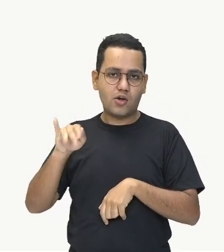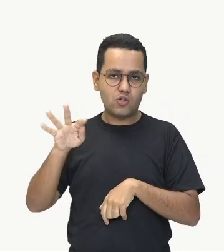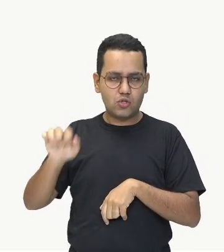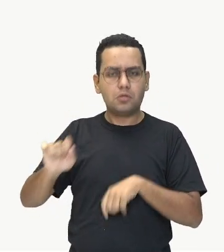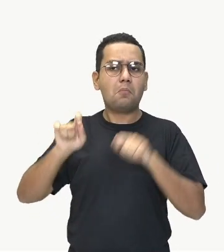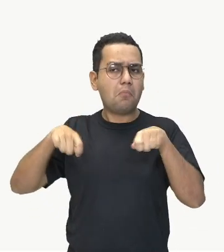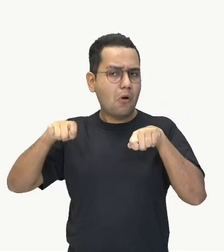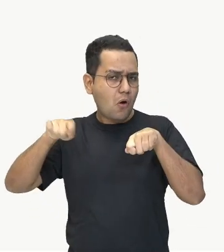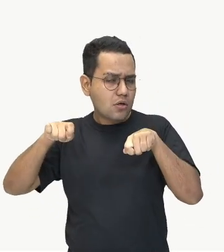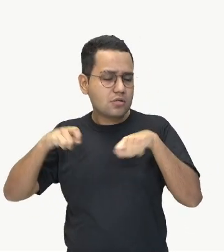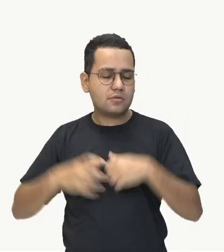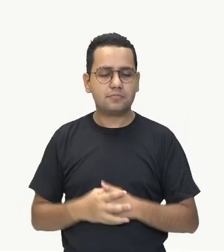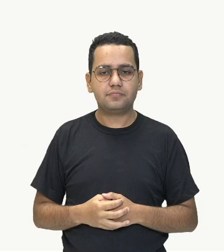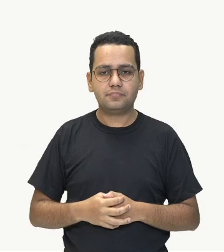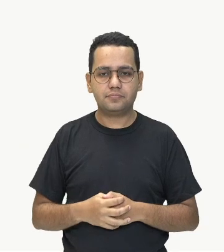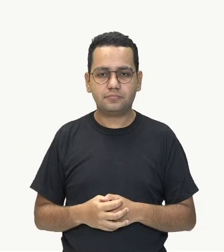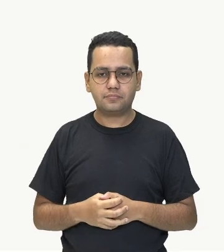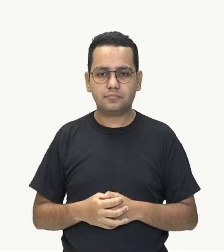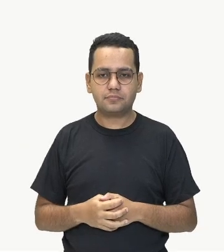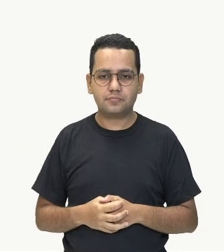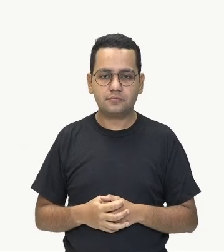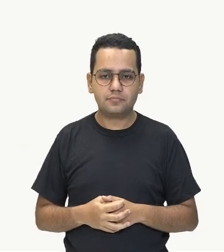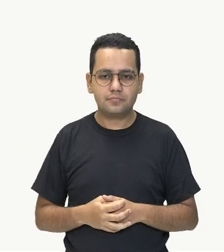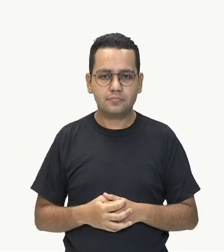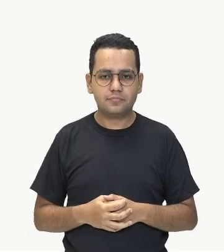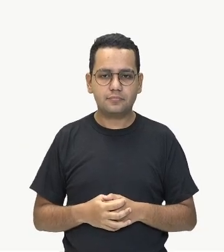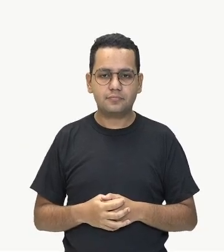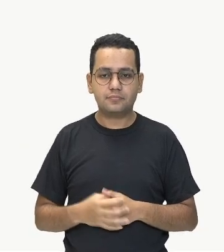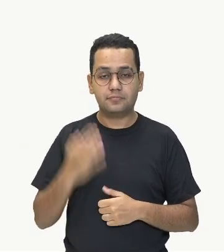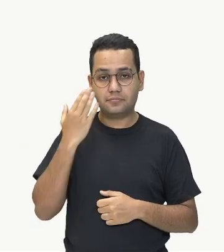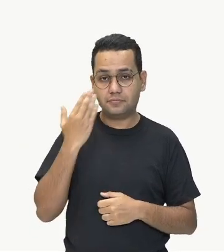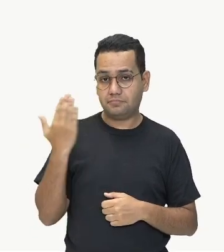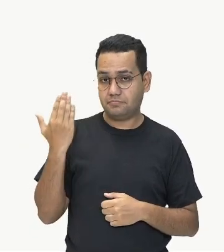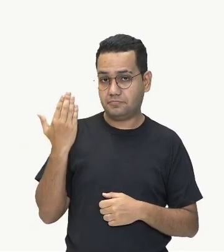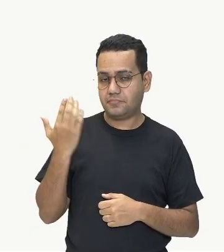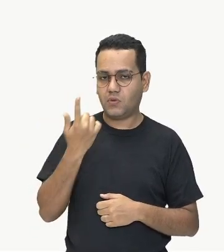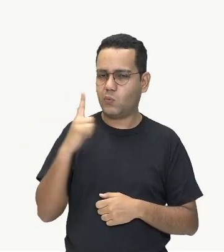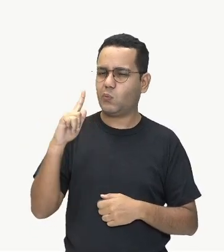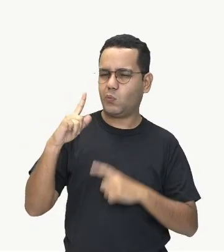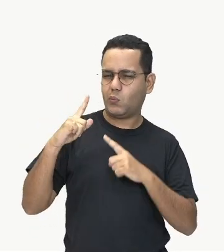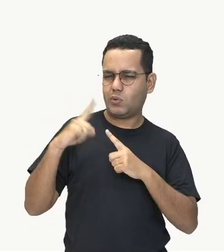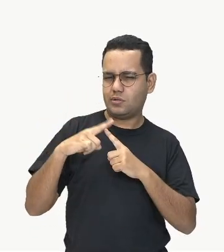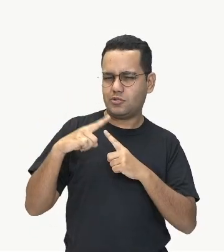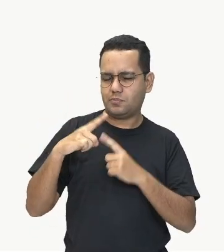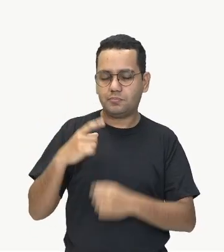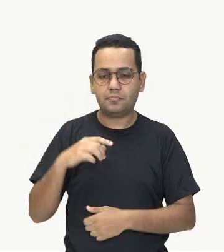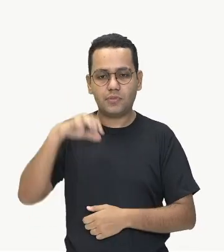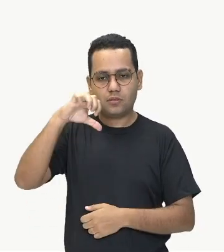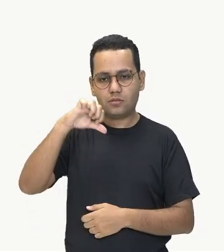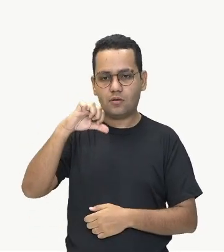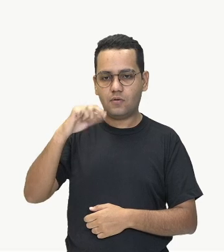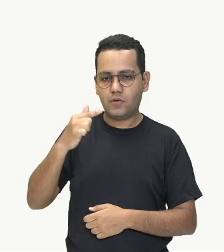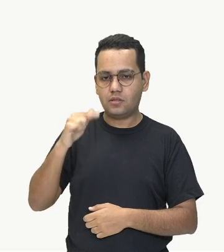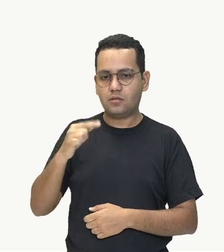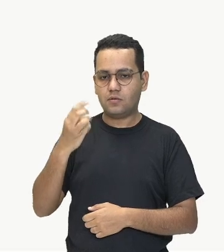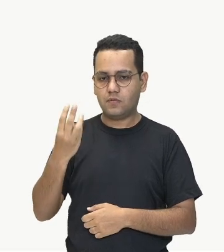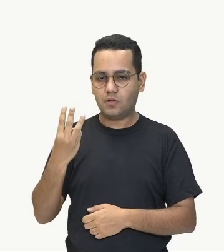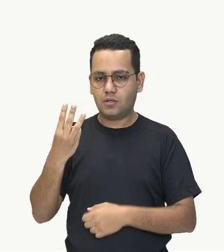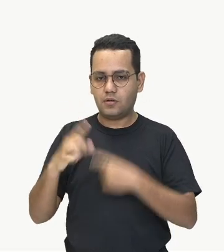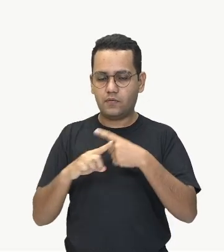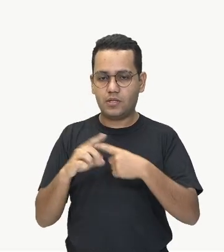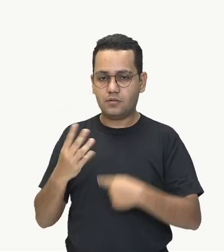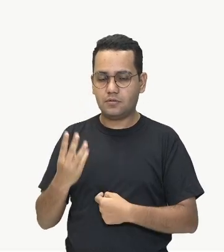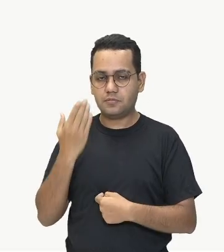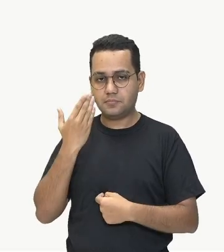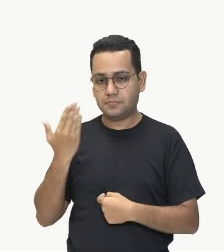TR Vai Multiplicar esses valores de dentro Então a gente tem 92,3 x 3 3 x 3